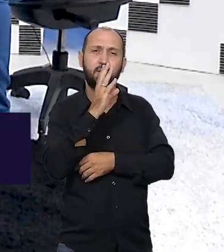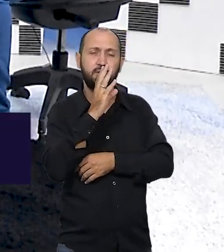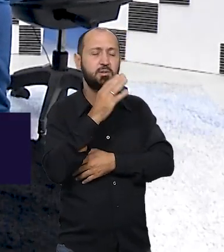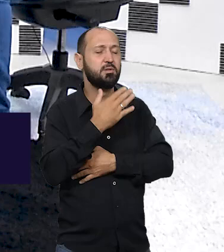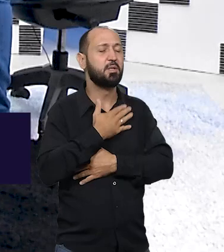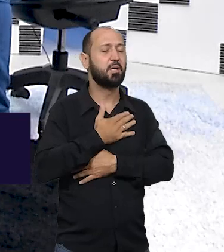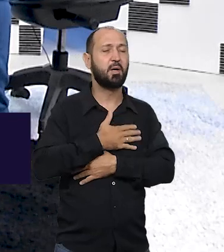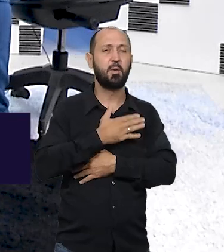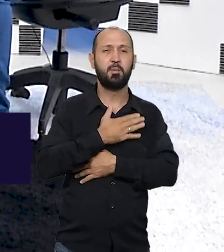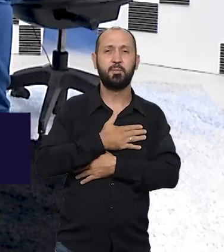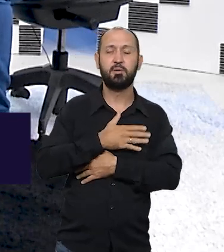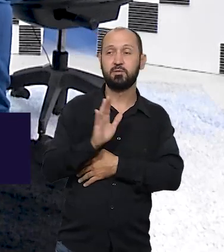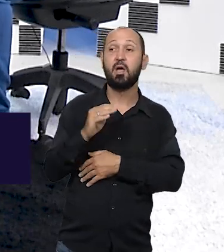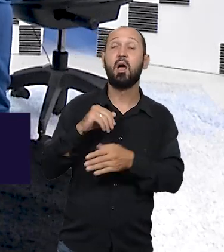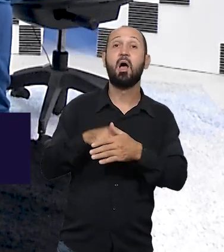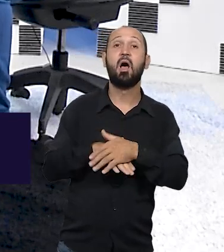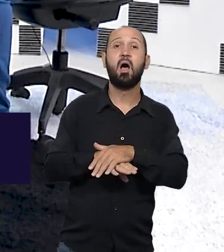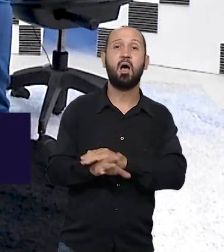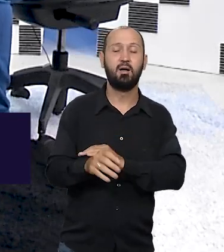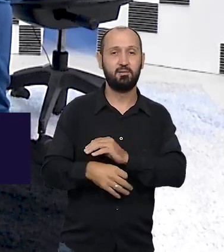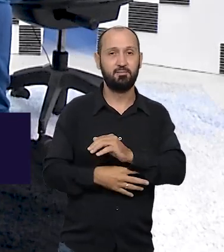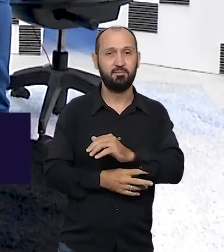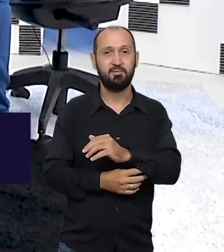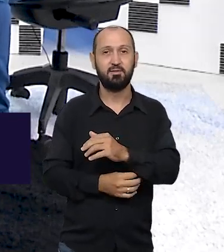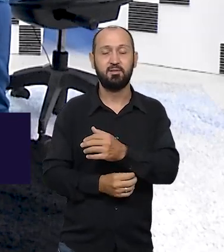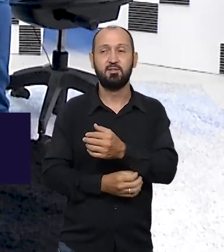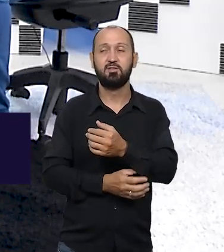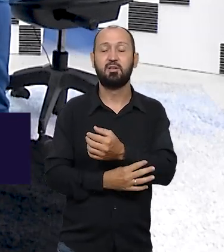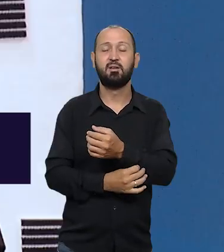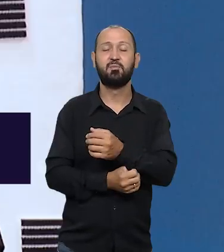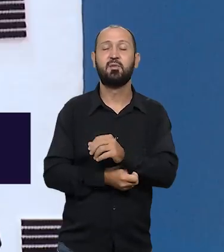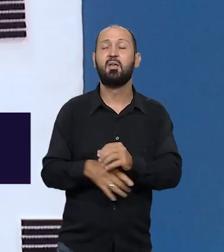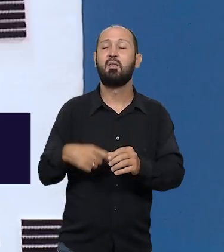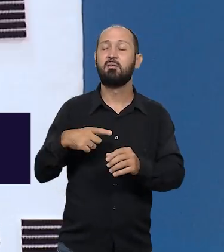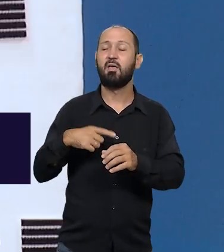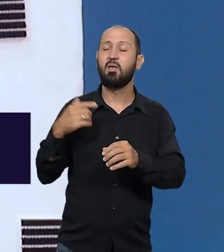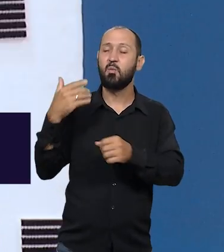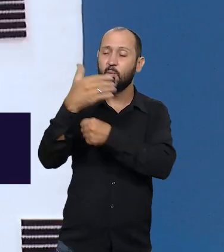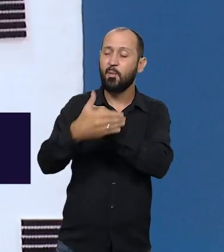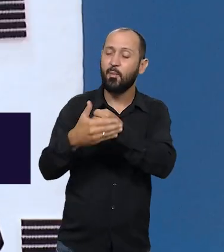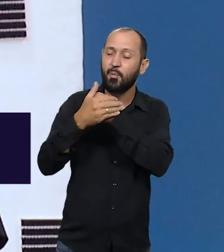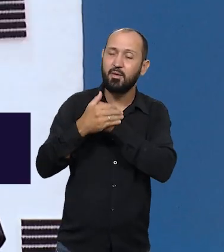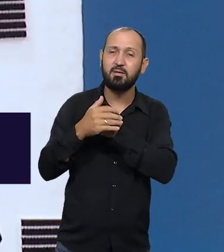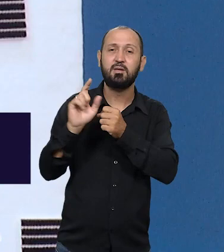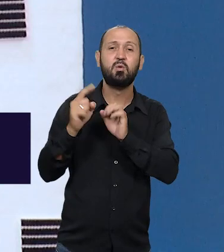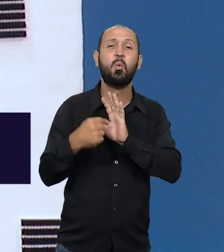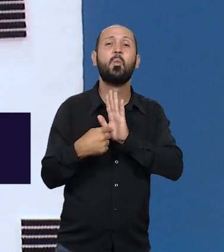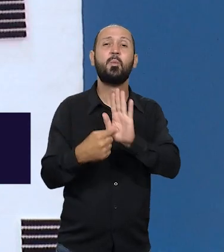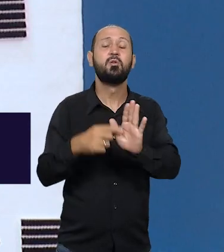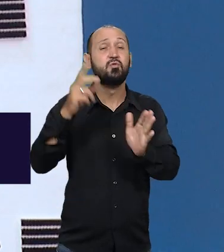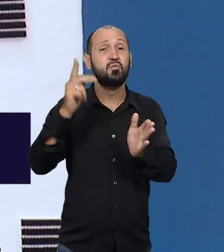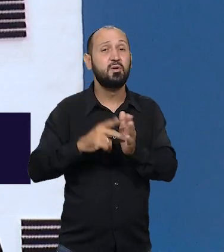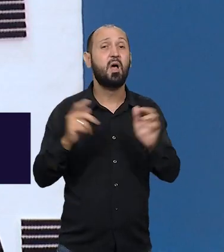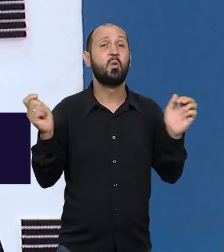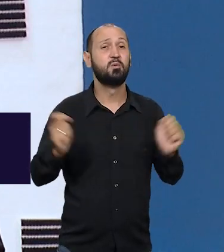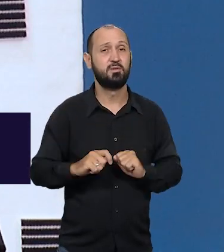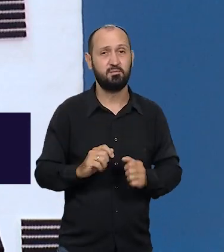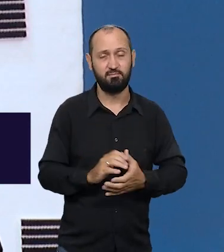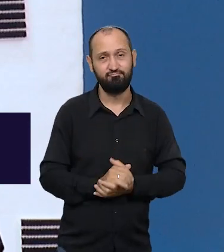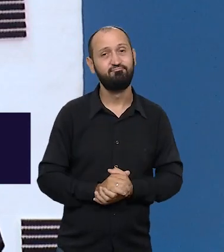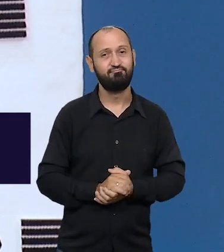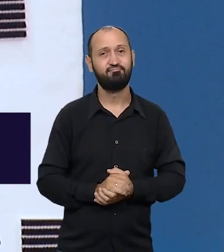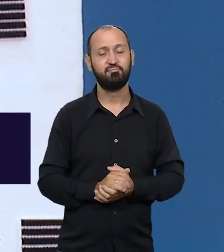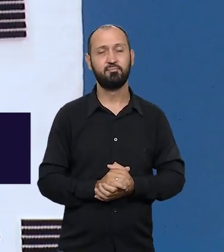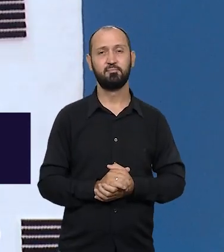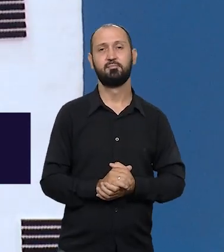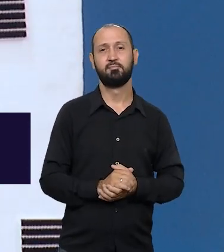uma proteção ali que, na realidade, não mostra realmente a real condição. Então, hoje a gente está a ver, eu fico